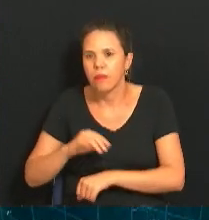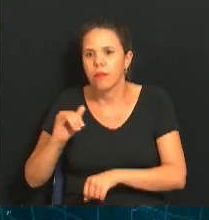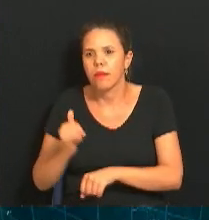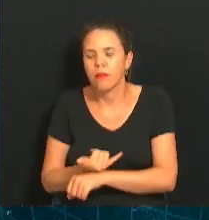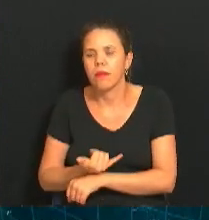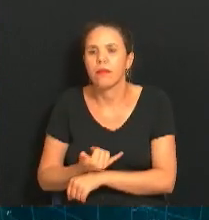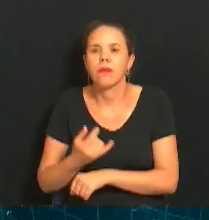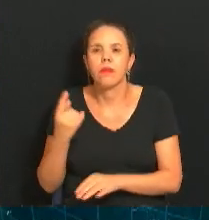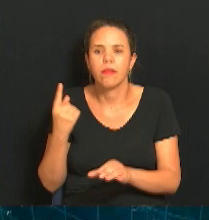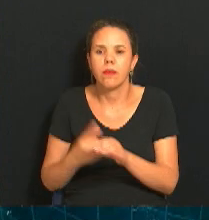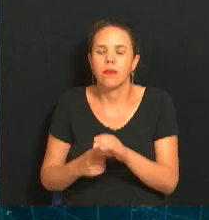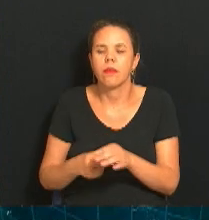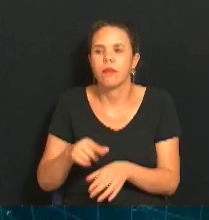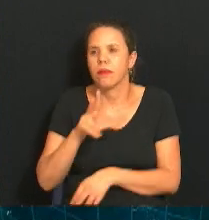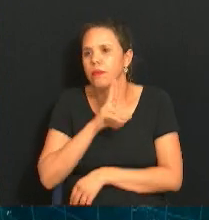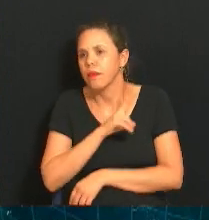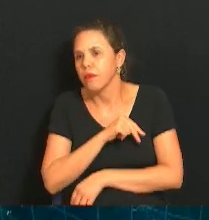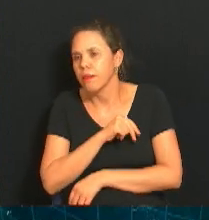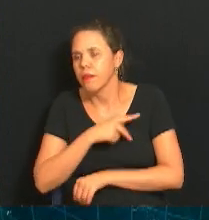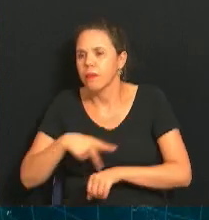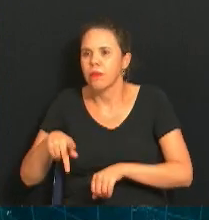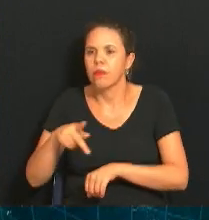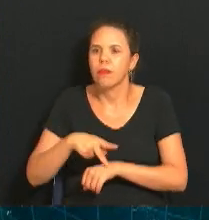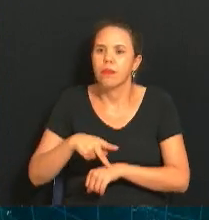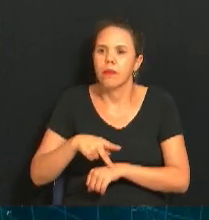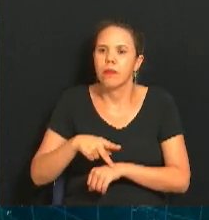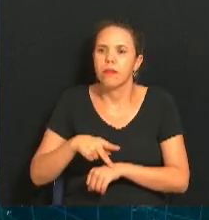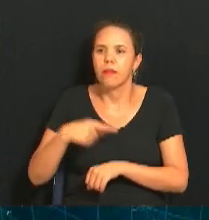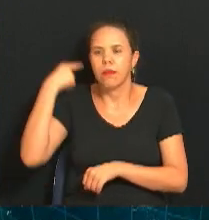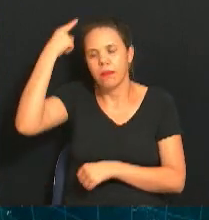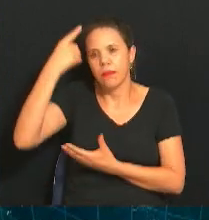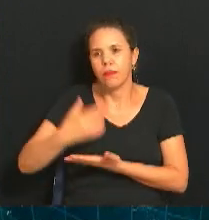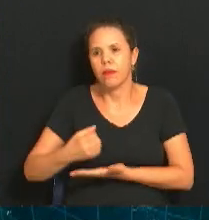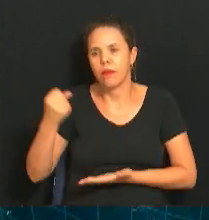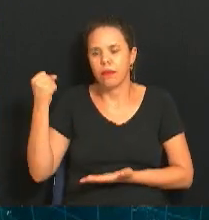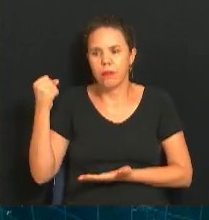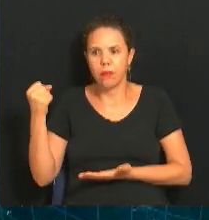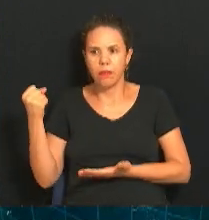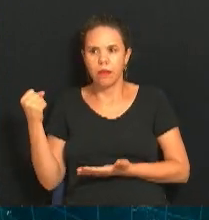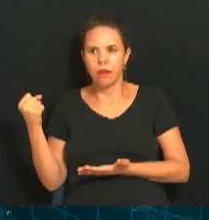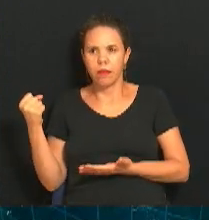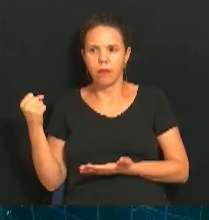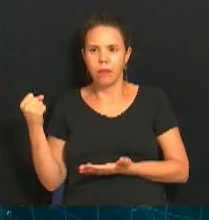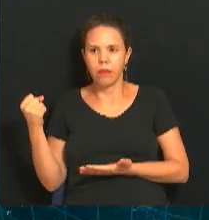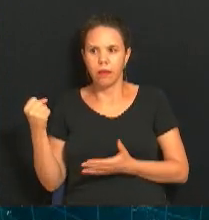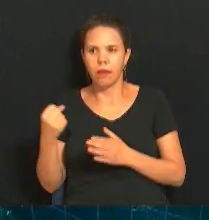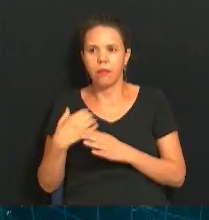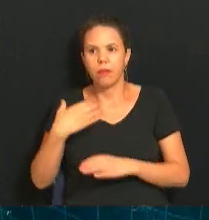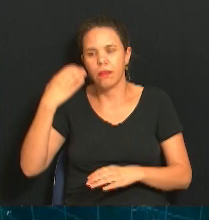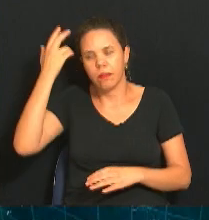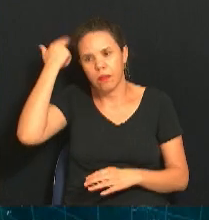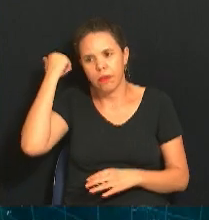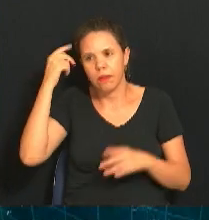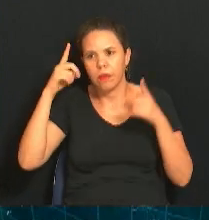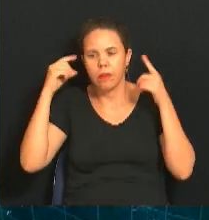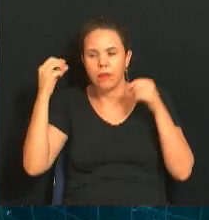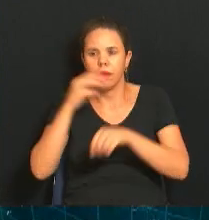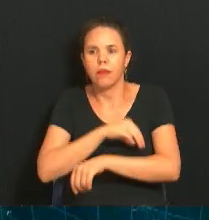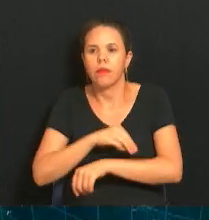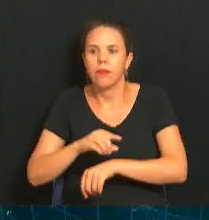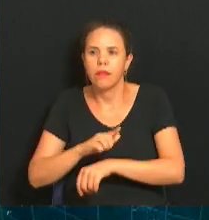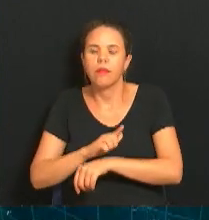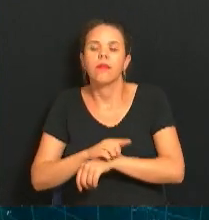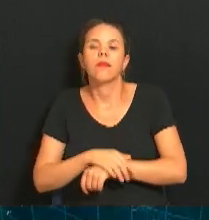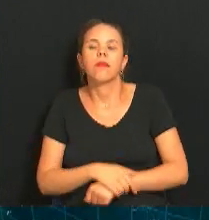Montemor, Jaguariúna, Cosmópolis, Arthur Nogueira, Pedreira, Santo Antônio de Posse, Engenheiro Coelho, Morungaba e Olambra.